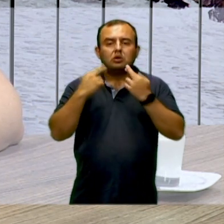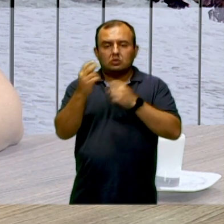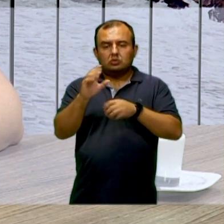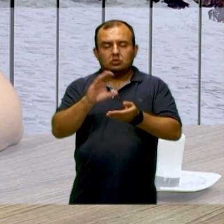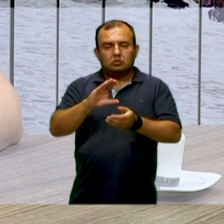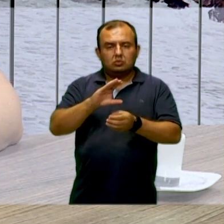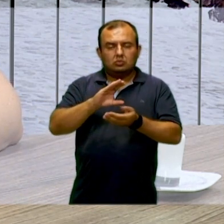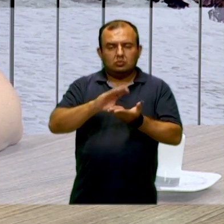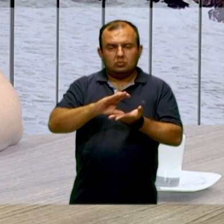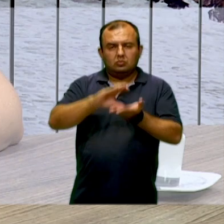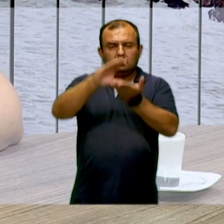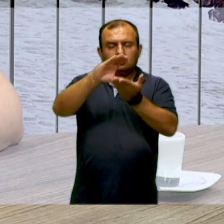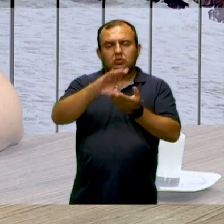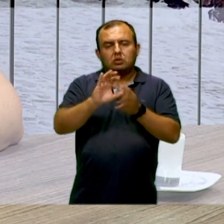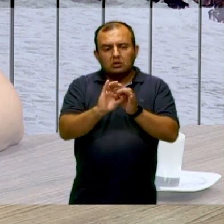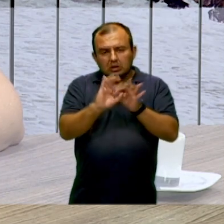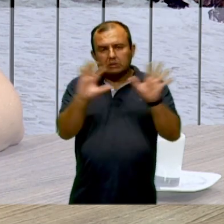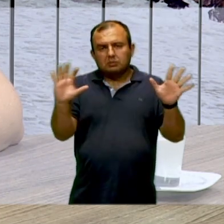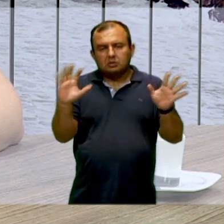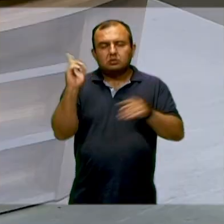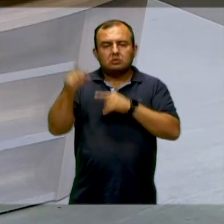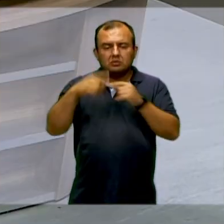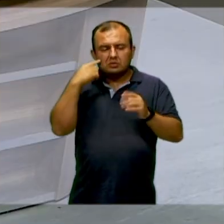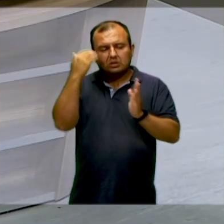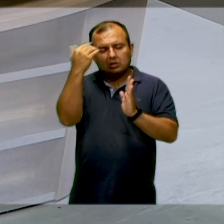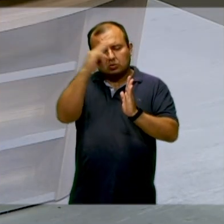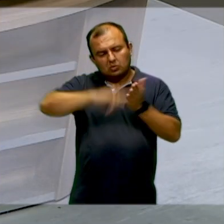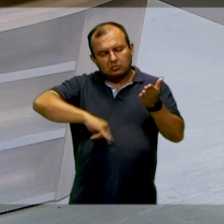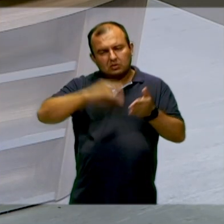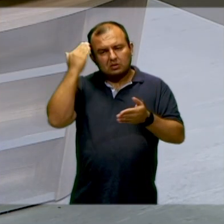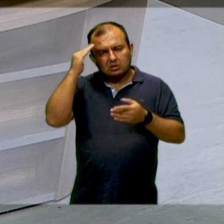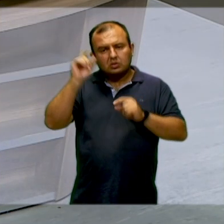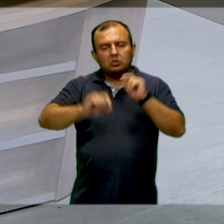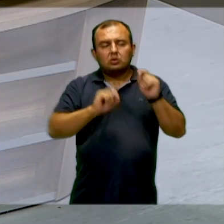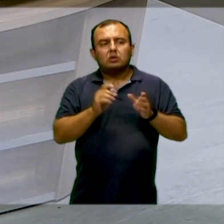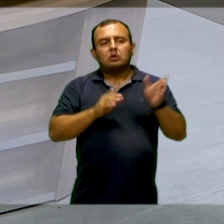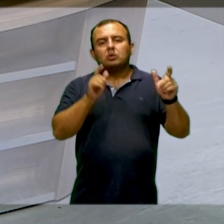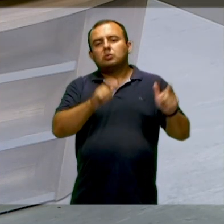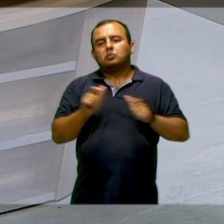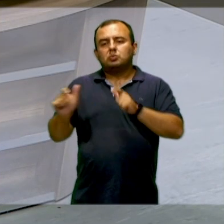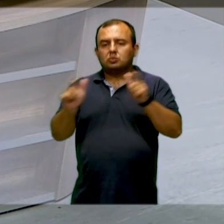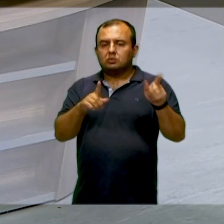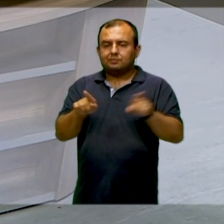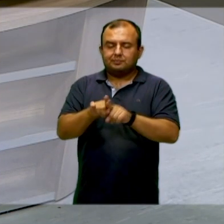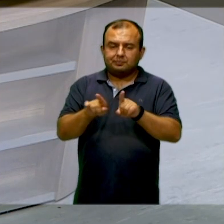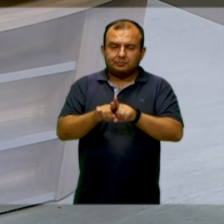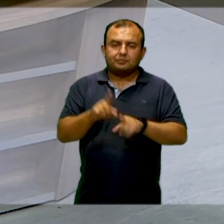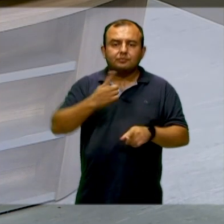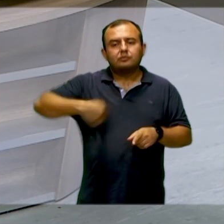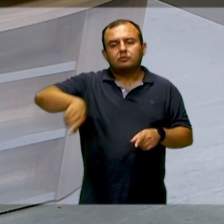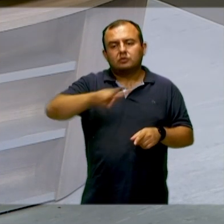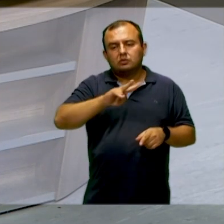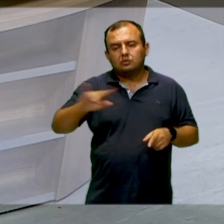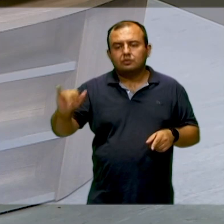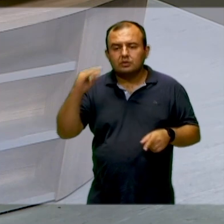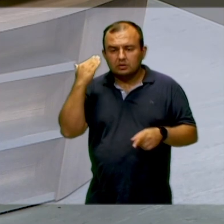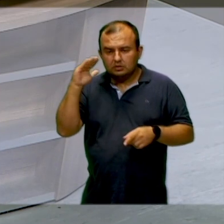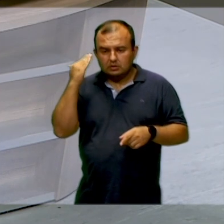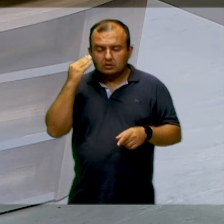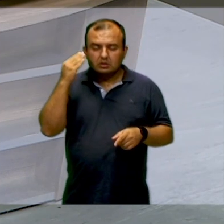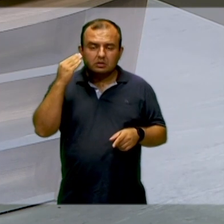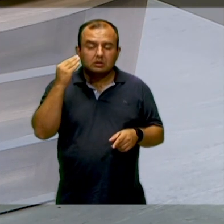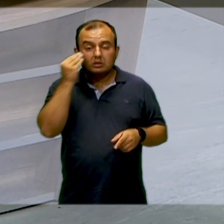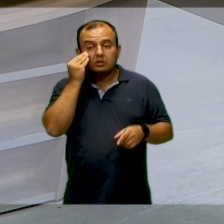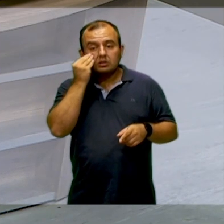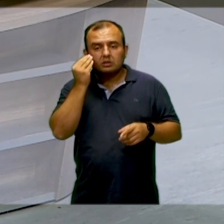Conselho Deliberativo só para entender, ver a documentação, é isso mesmo, onde é que não é. E a gente vai tentar, isso não está no